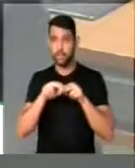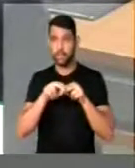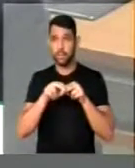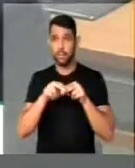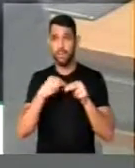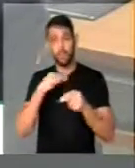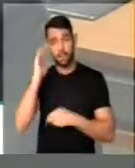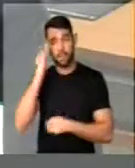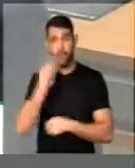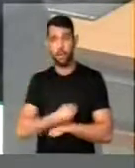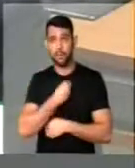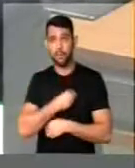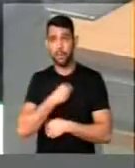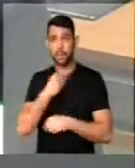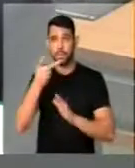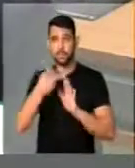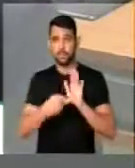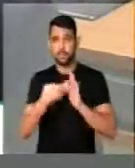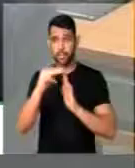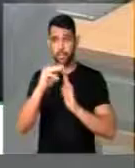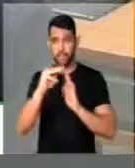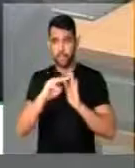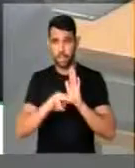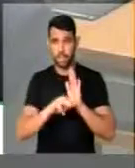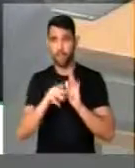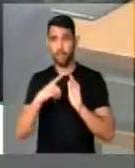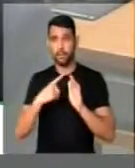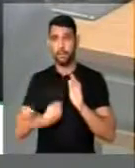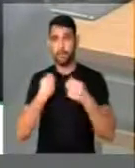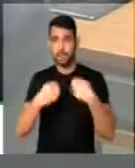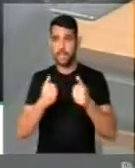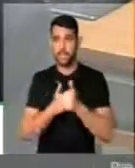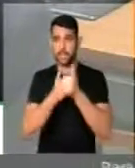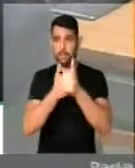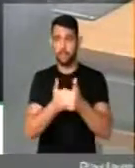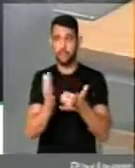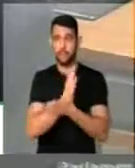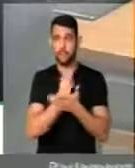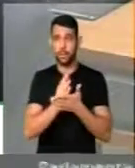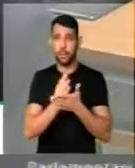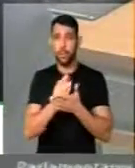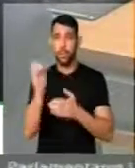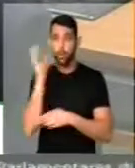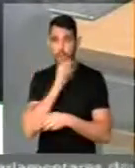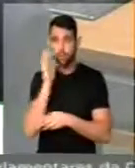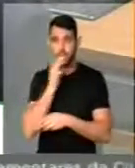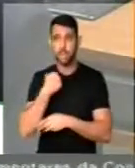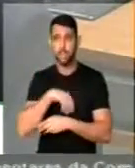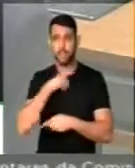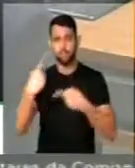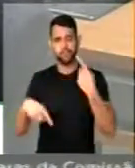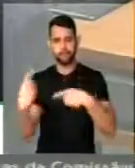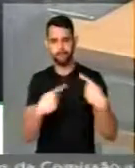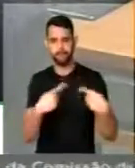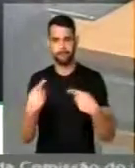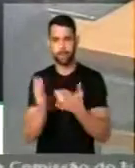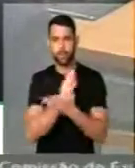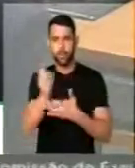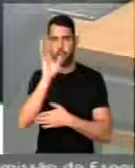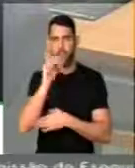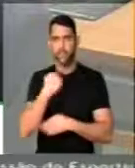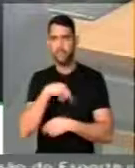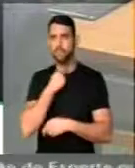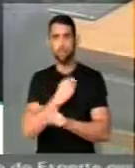eu entendo que essa matéria precisa ser levada com urgência para ser discutida. O Brasil